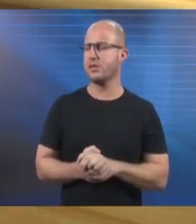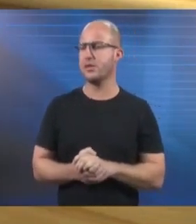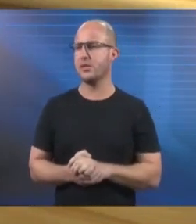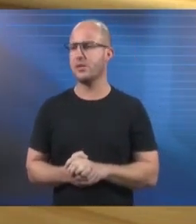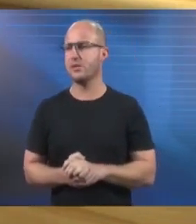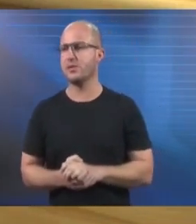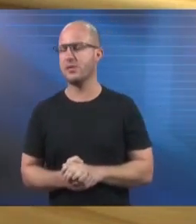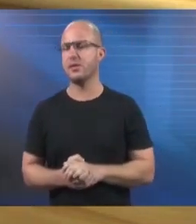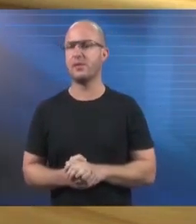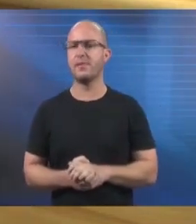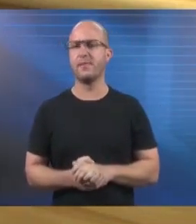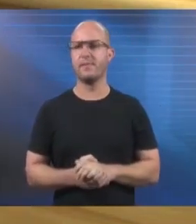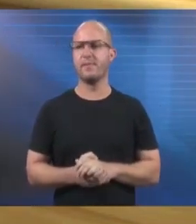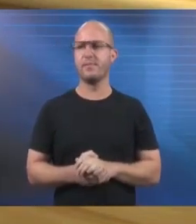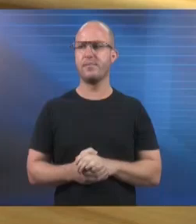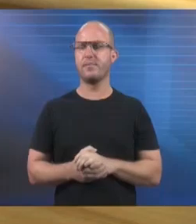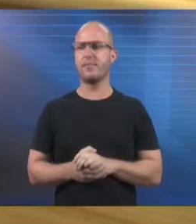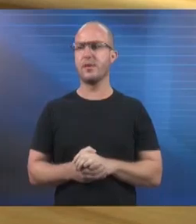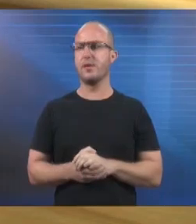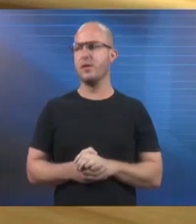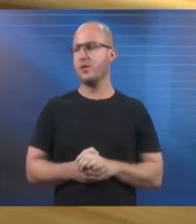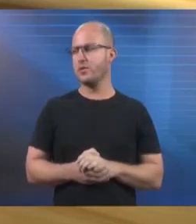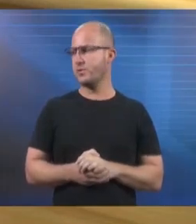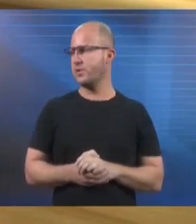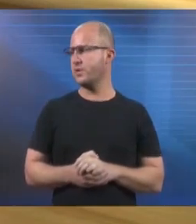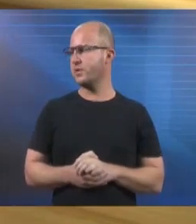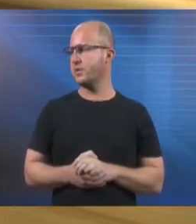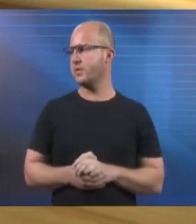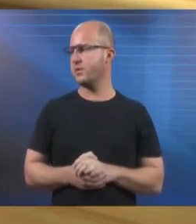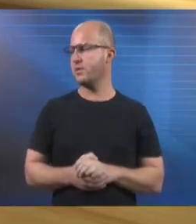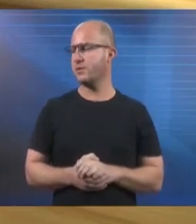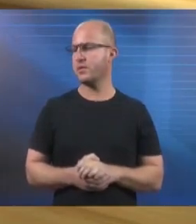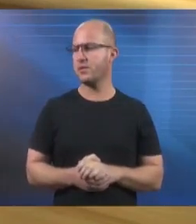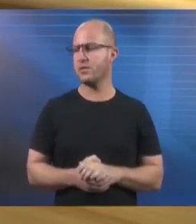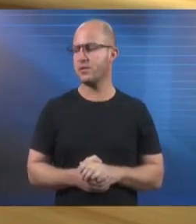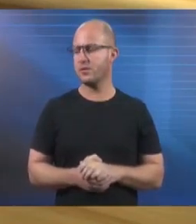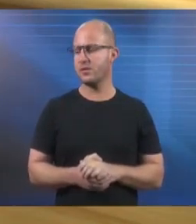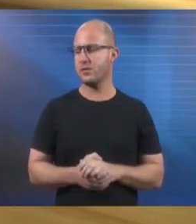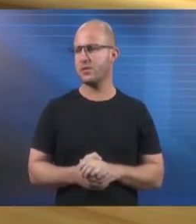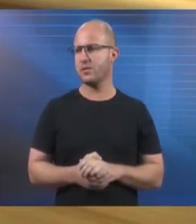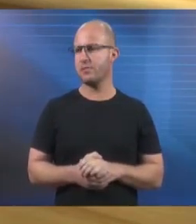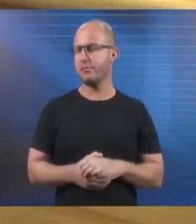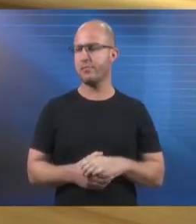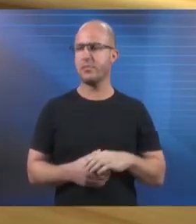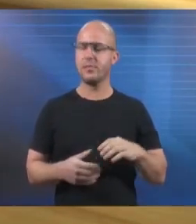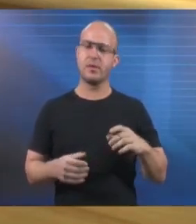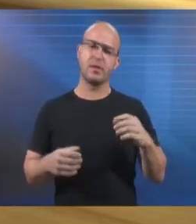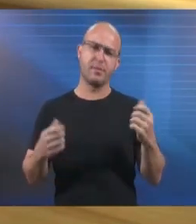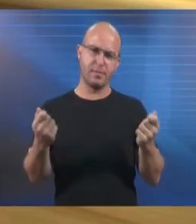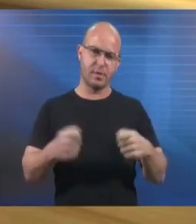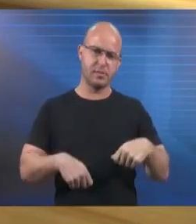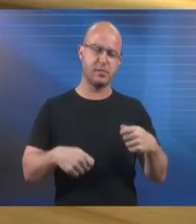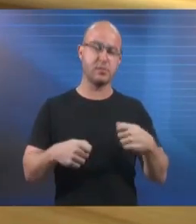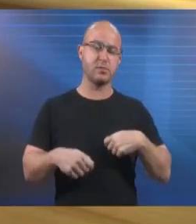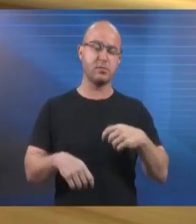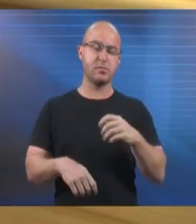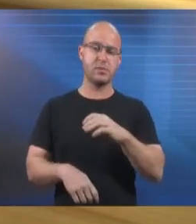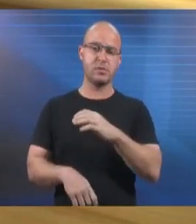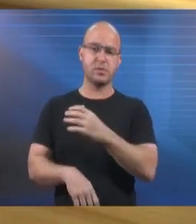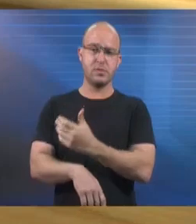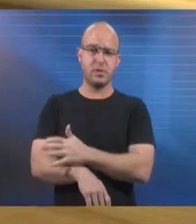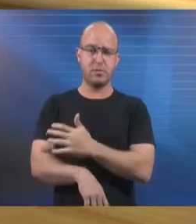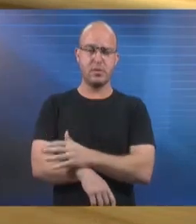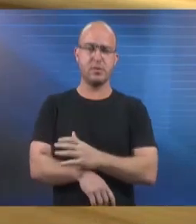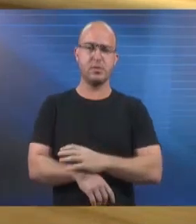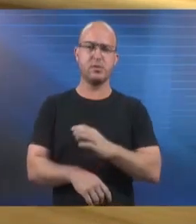desde os municípios desde das ubss com a capacitação de de Enfermeiros de técnicos e